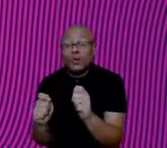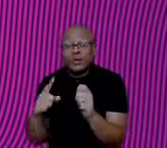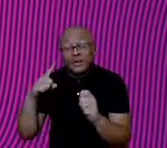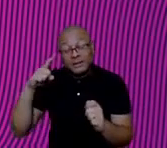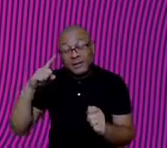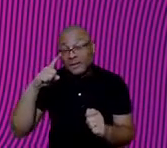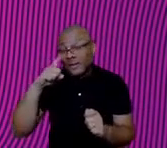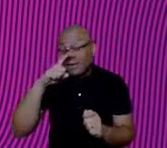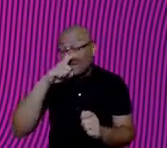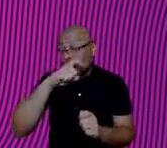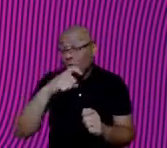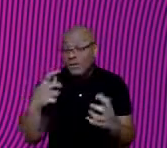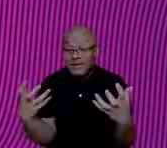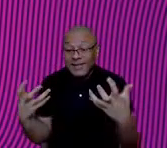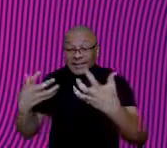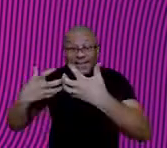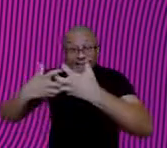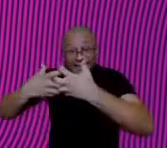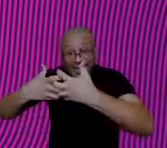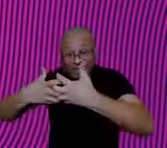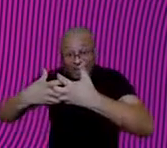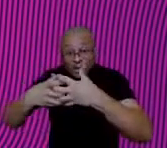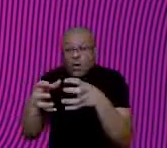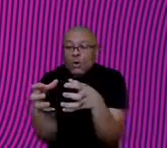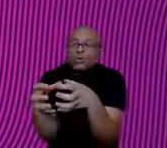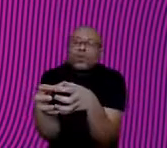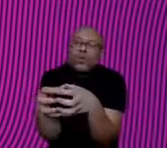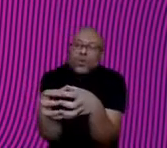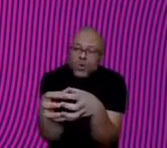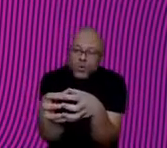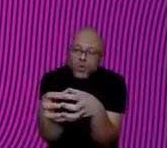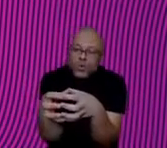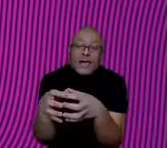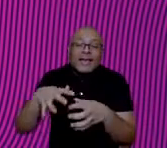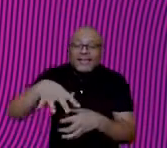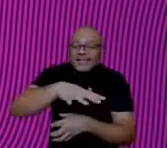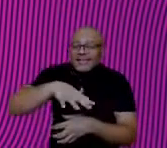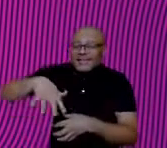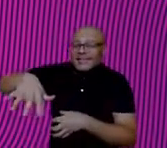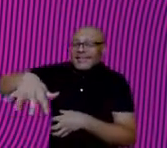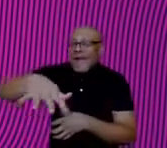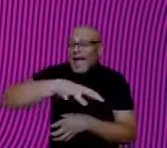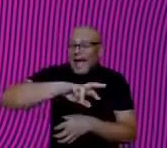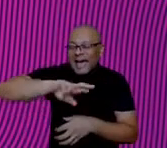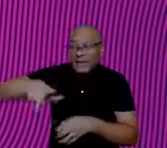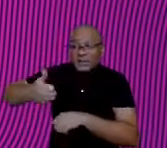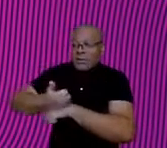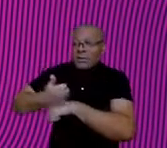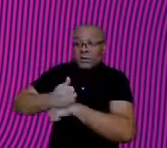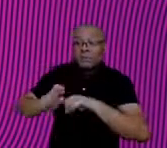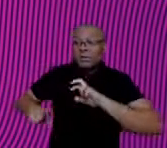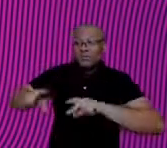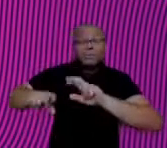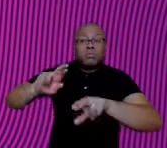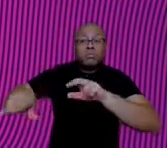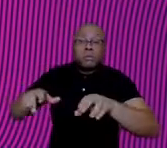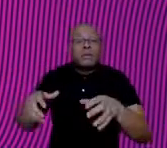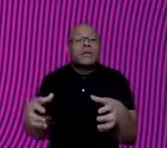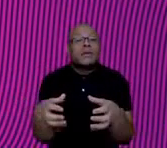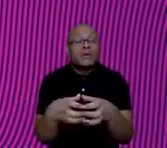integração de um time multidisciplinar e multiprofissional. Quer dizer, nós estamos falando de